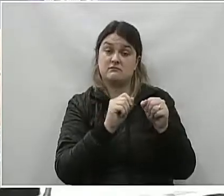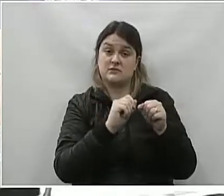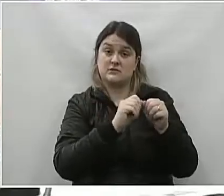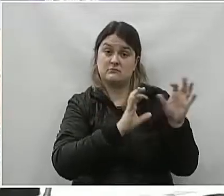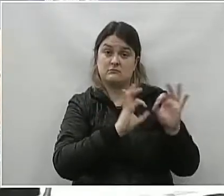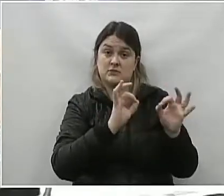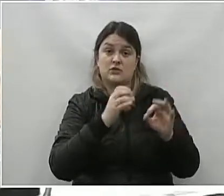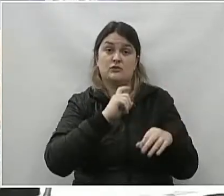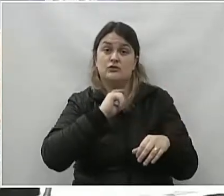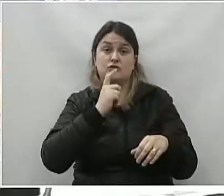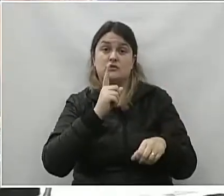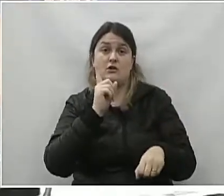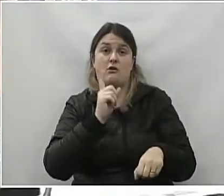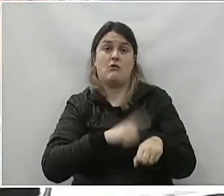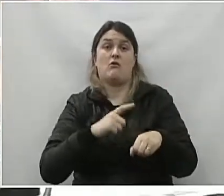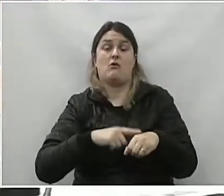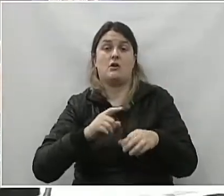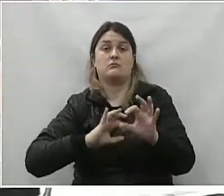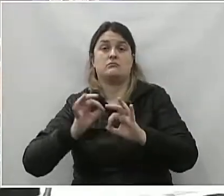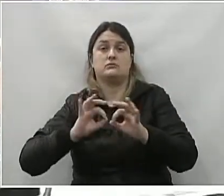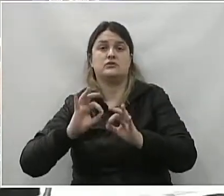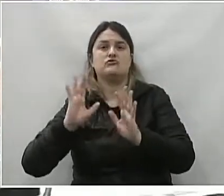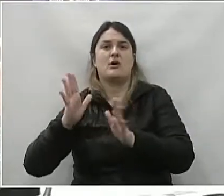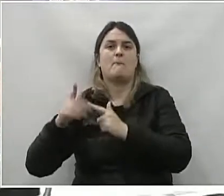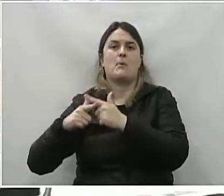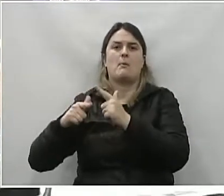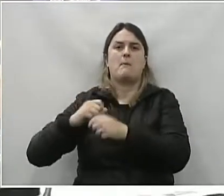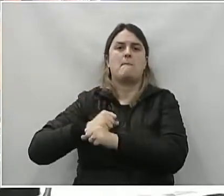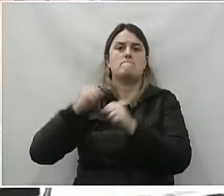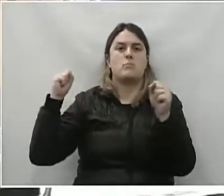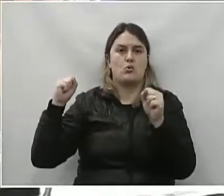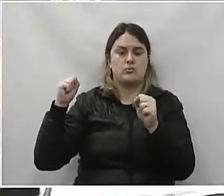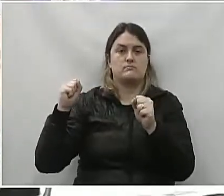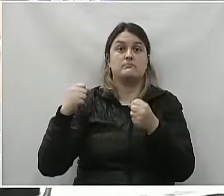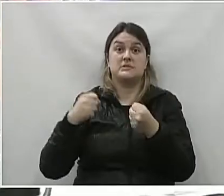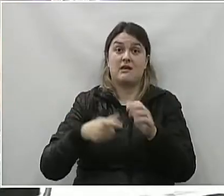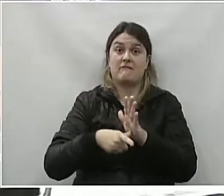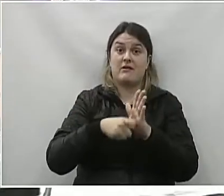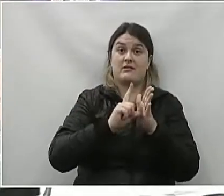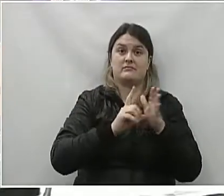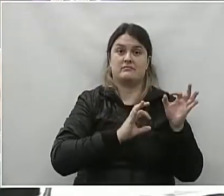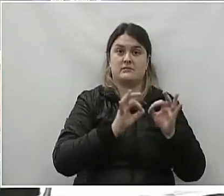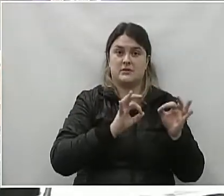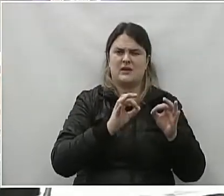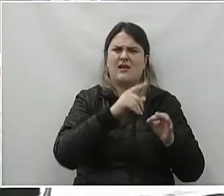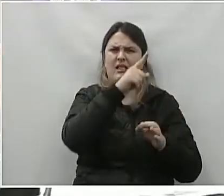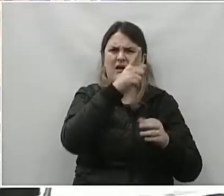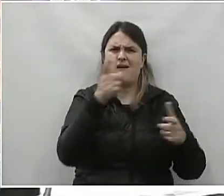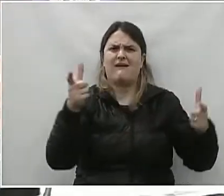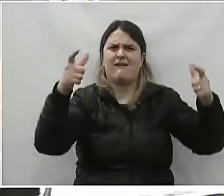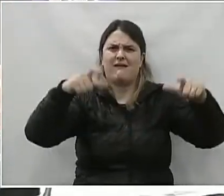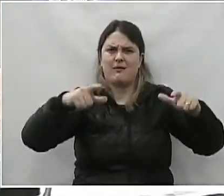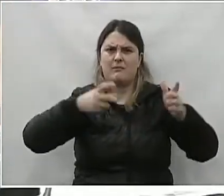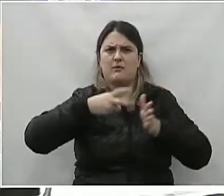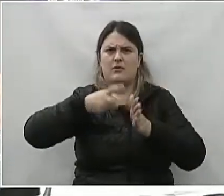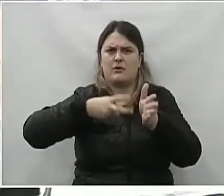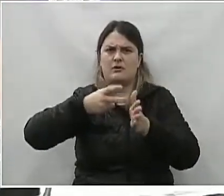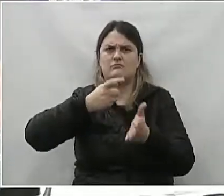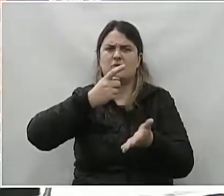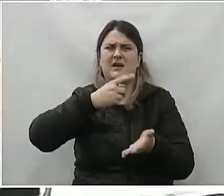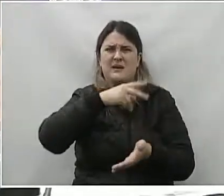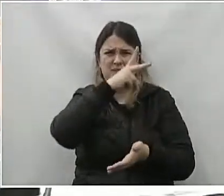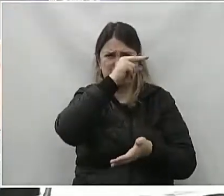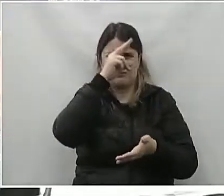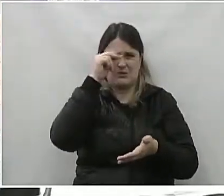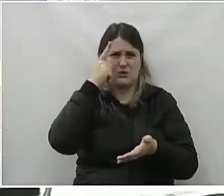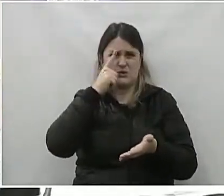Não adianta querer se organizar quando a coisa estourou. Essa questão ali do campo do ferroviário, o comodato, a prefeitura